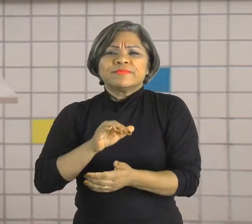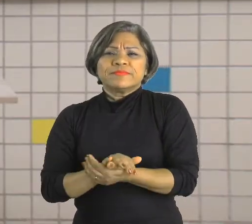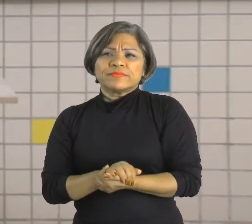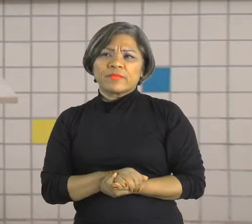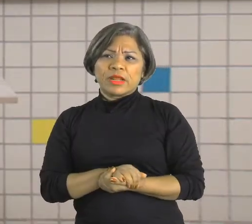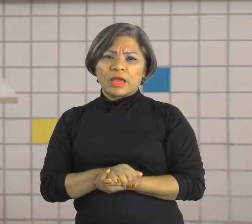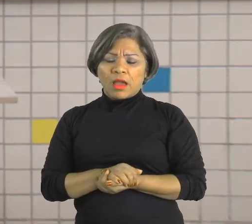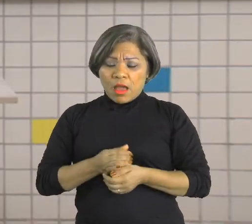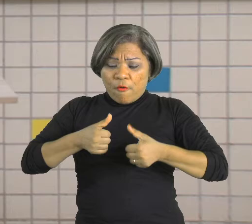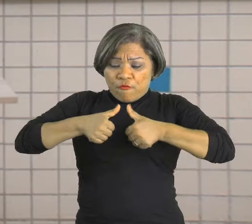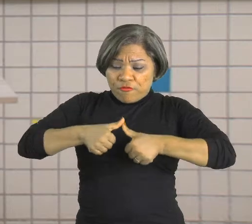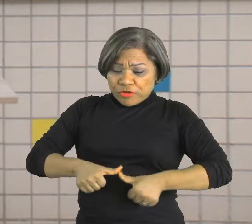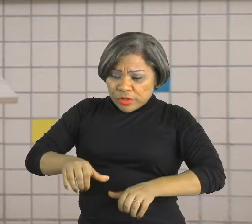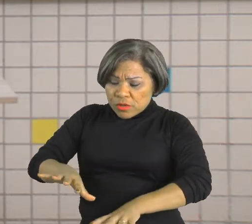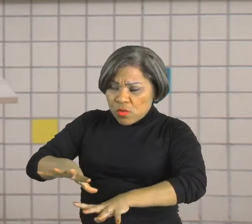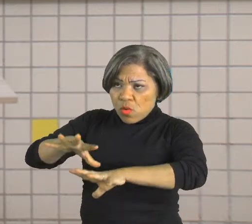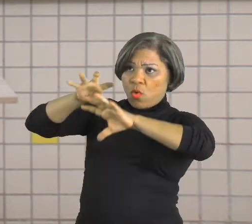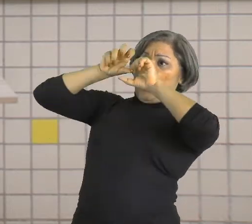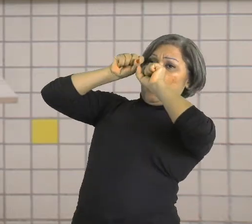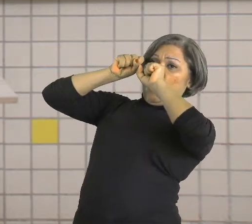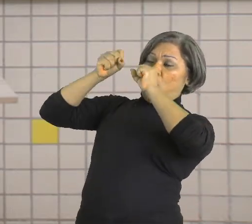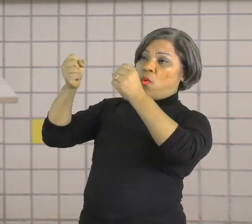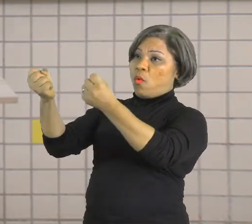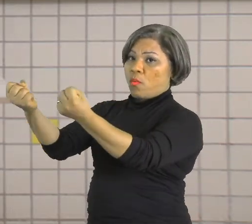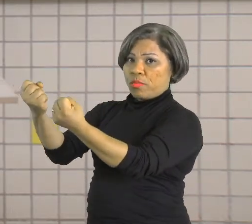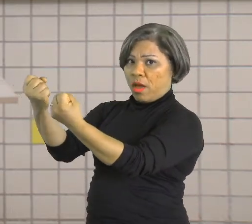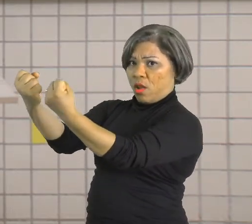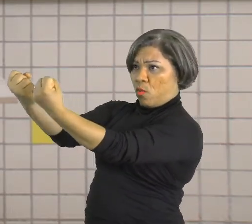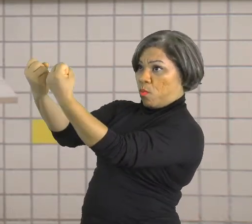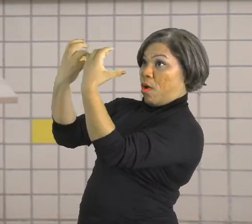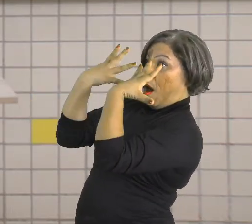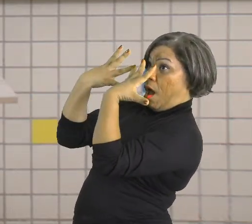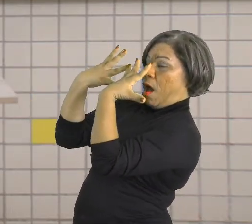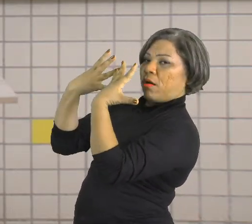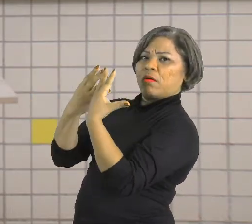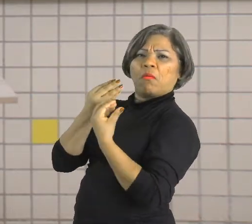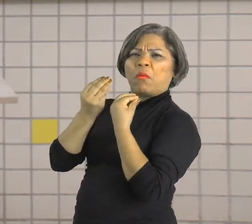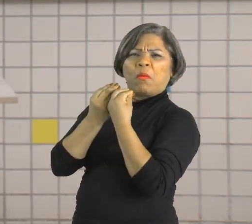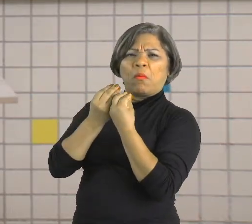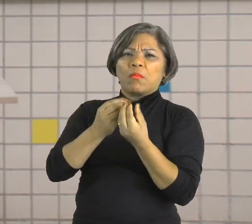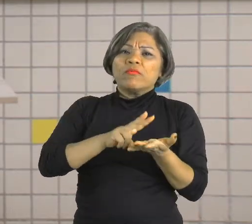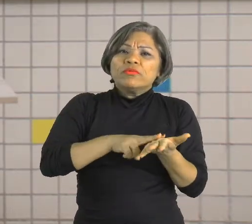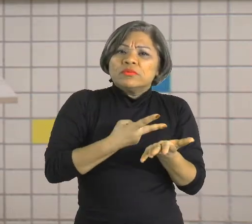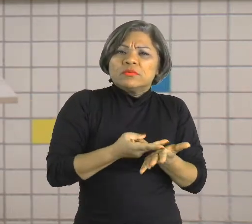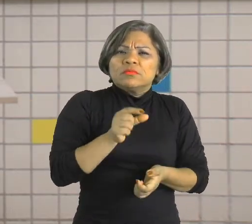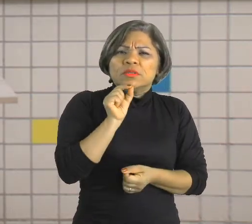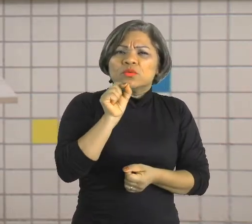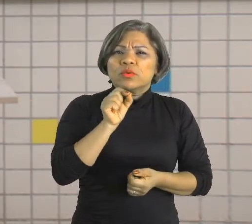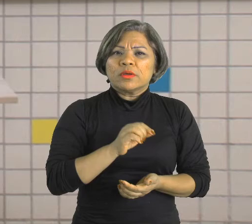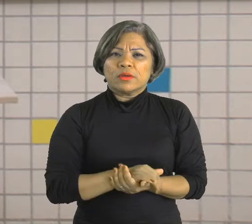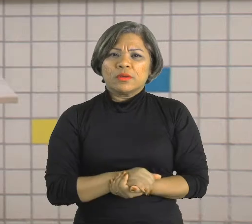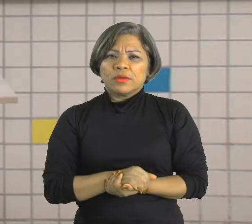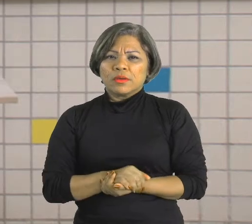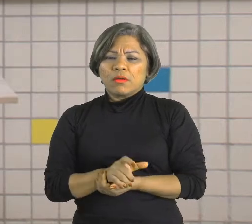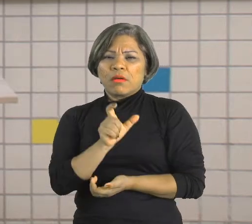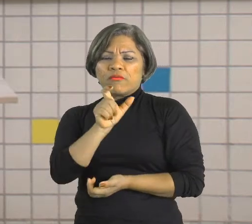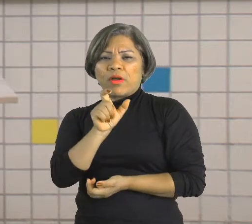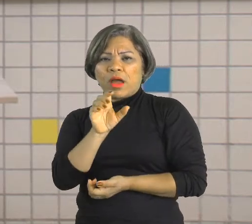ofuscado com uma luz. O que você interpreta com essa fala?